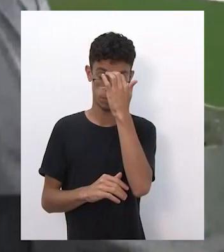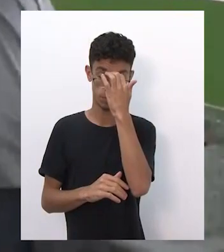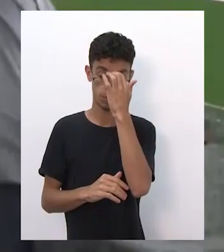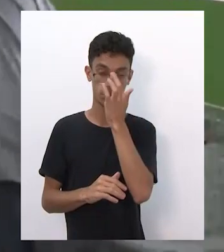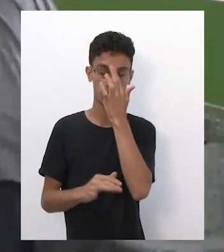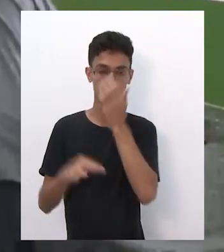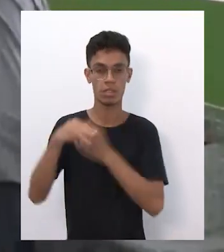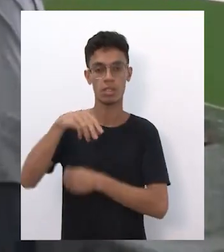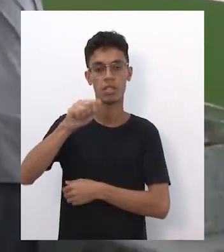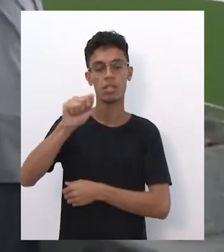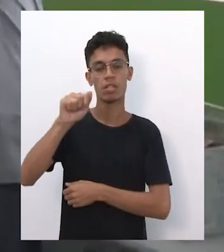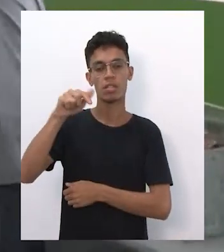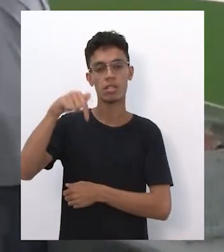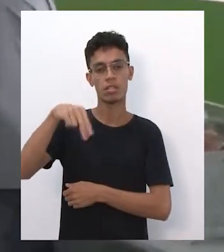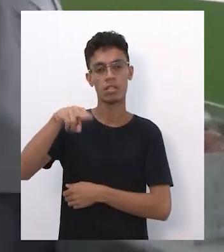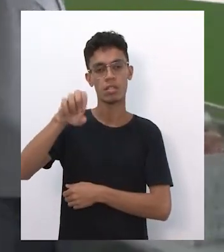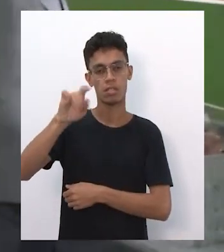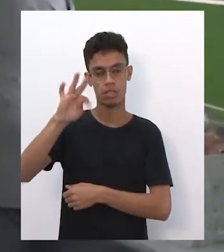maquete,